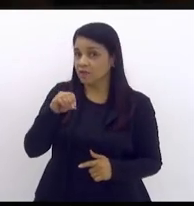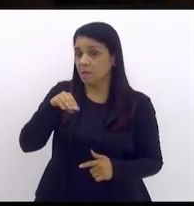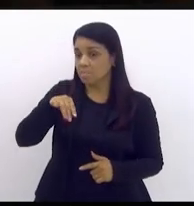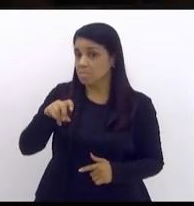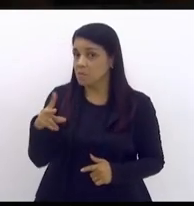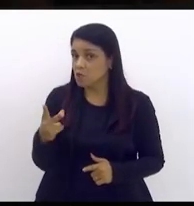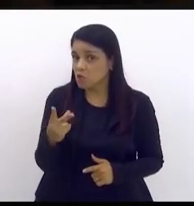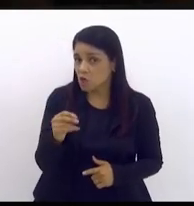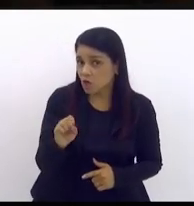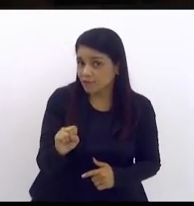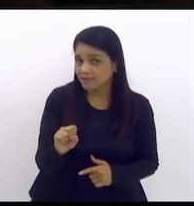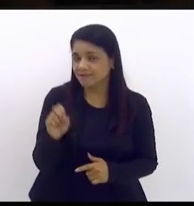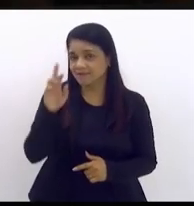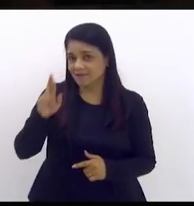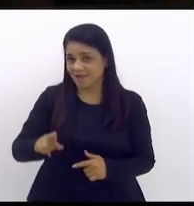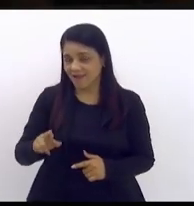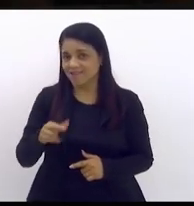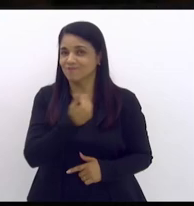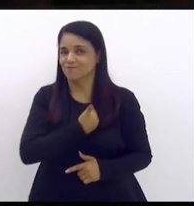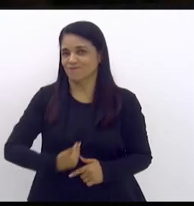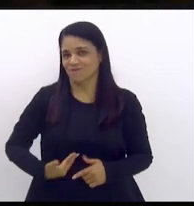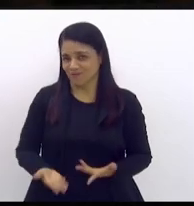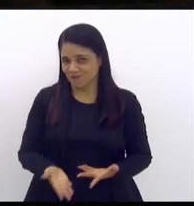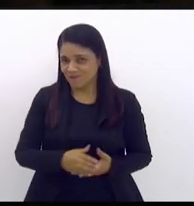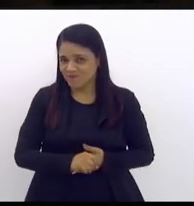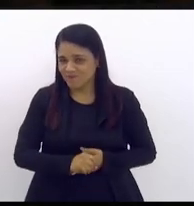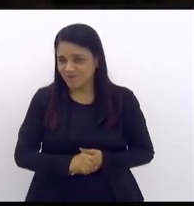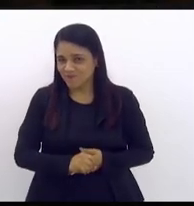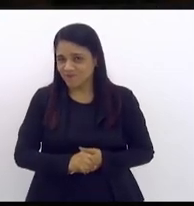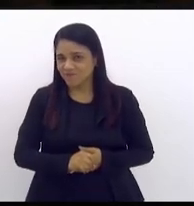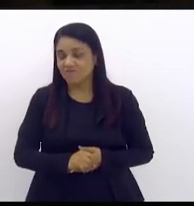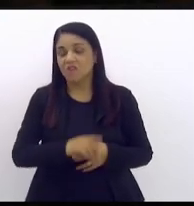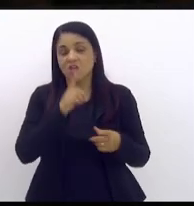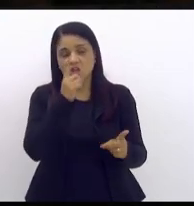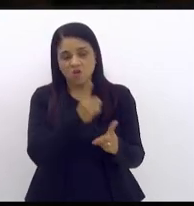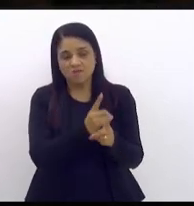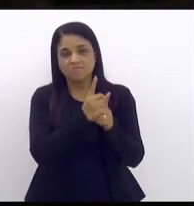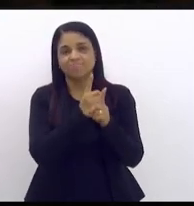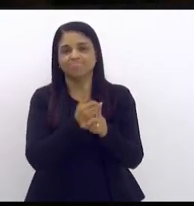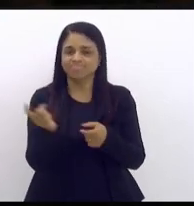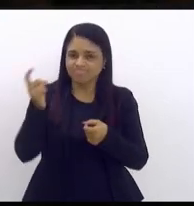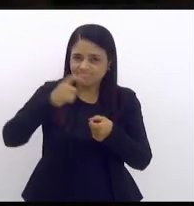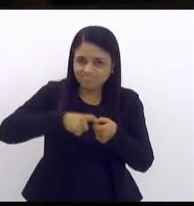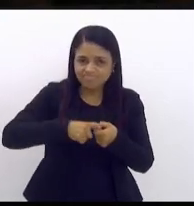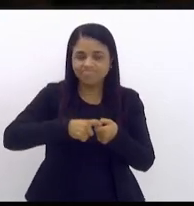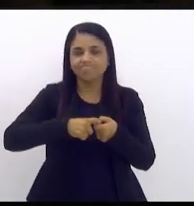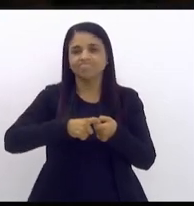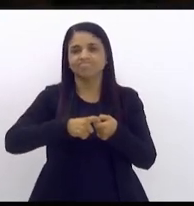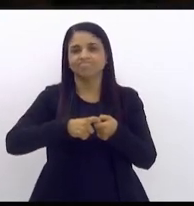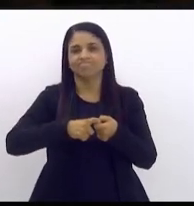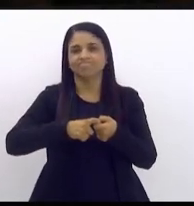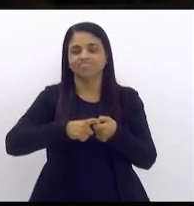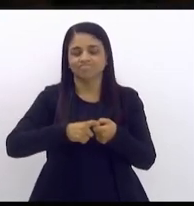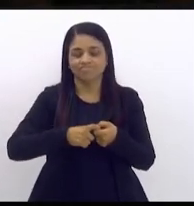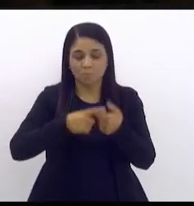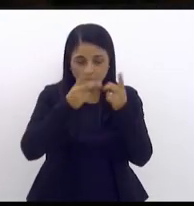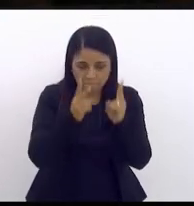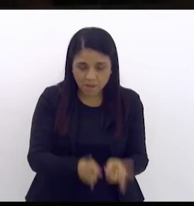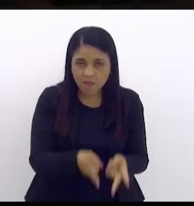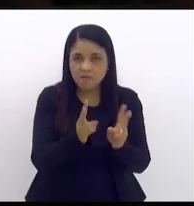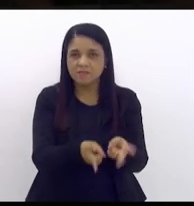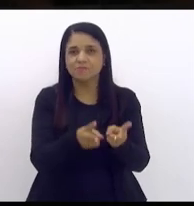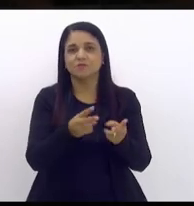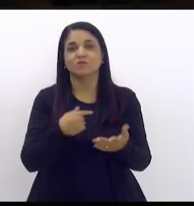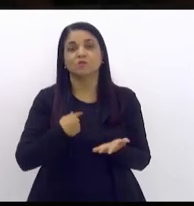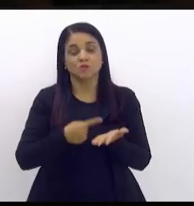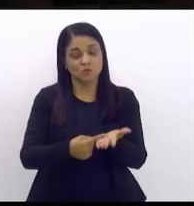de reais do dinheiro público. Voltei lá e encontrei o mesmo cenário, mesmo depois do próprio governo ter se